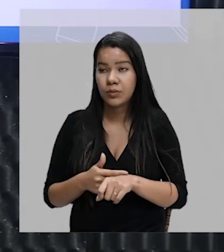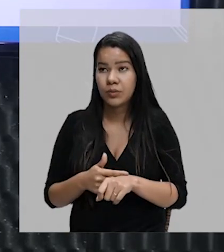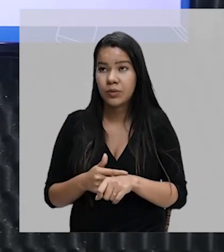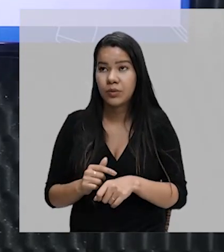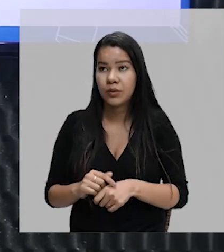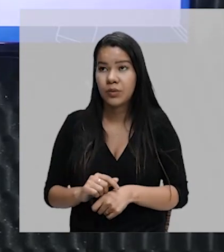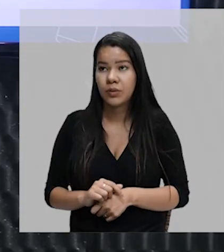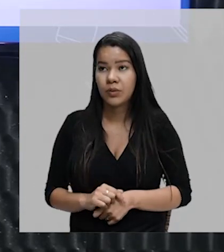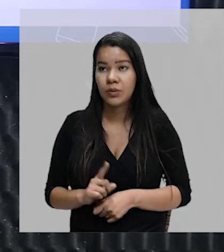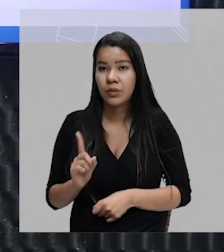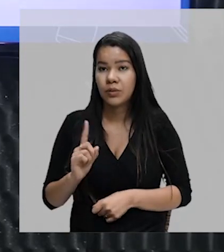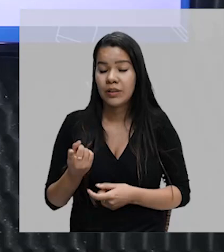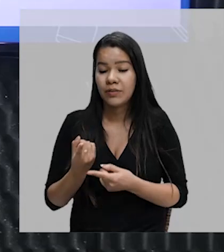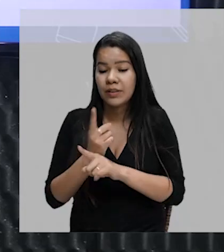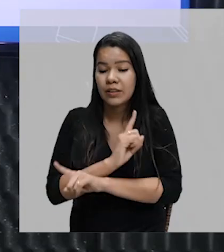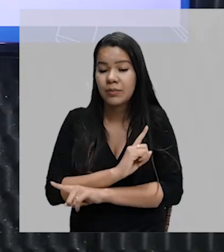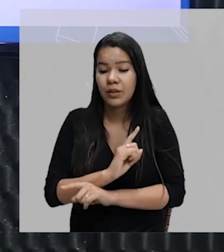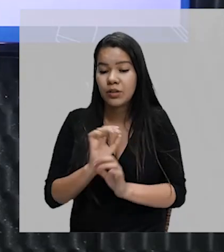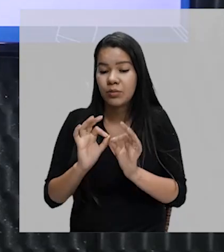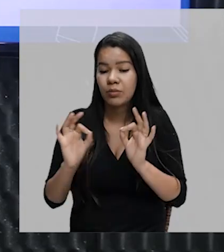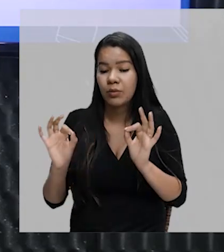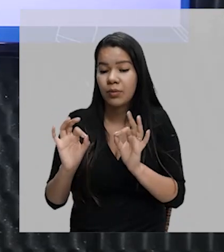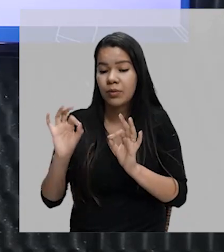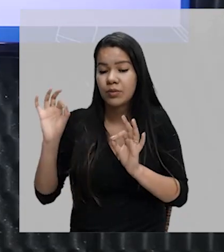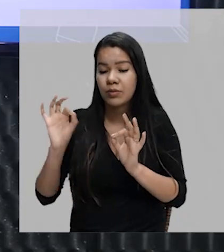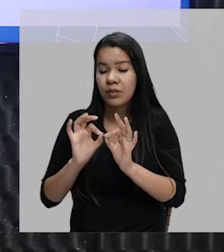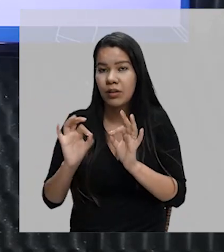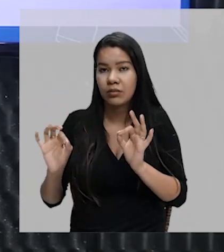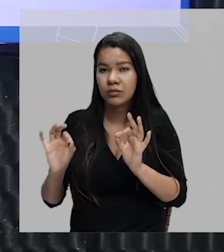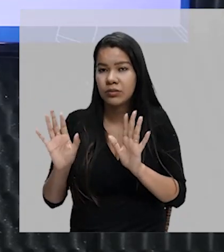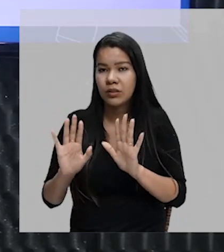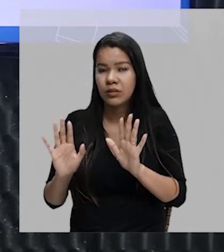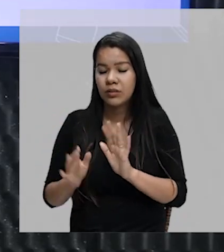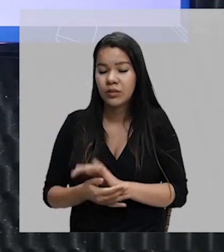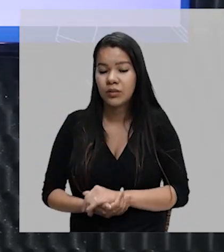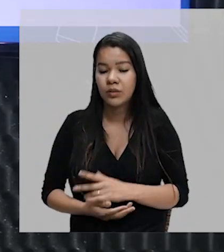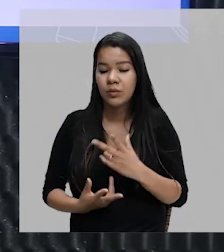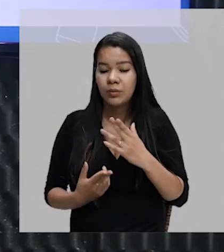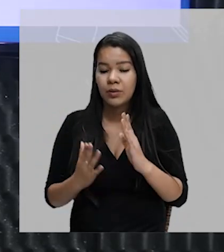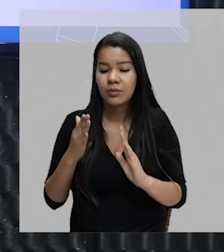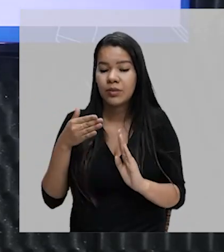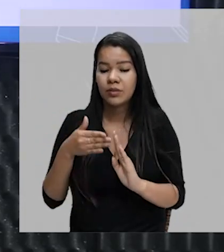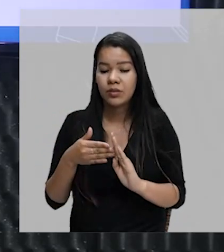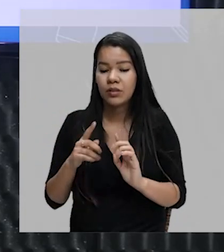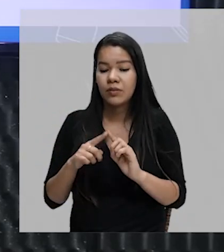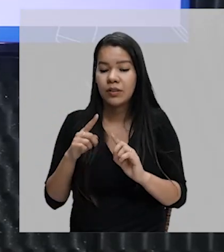Então não é inversamente proporcional a essa média, certo? No mesmo sentido da